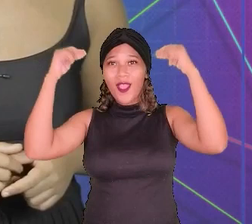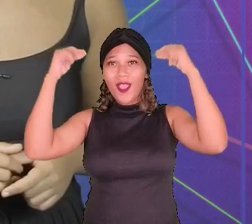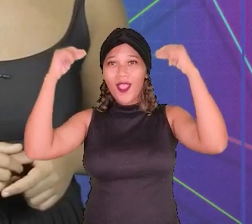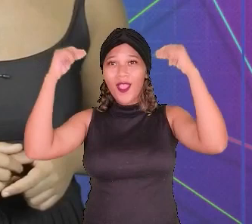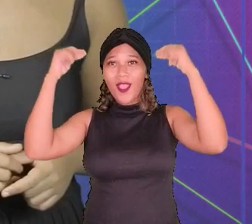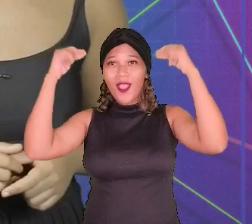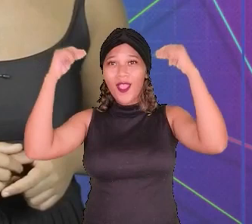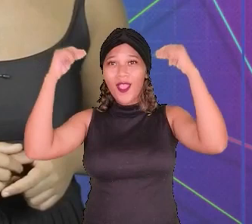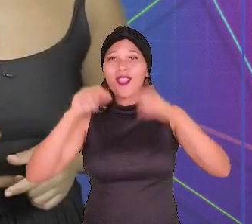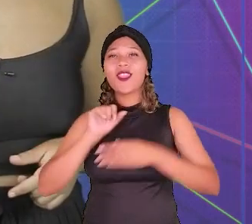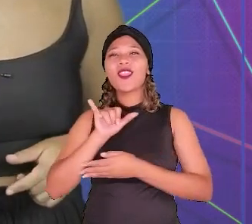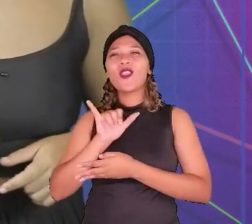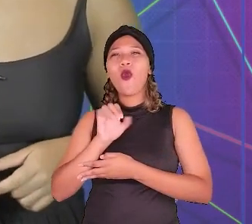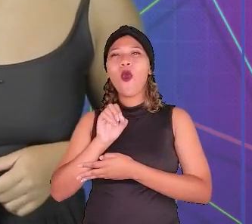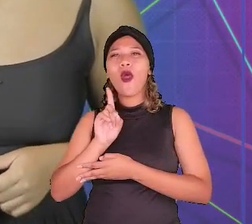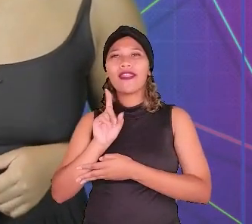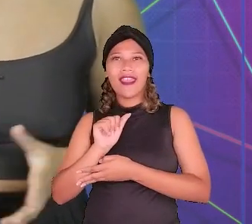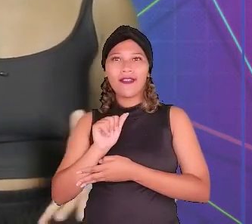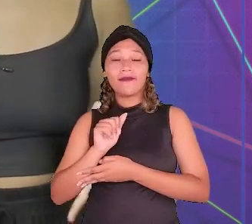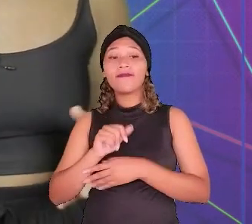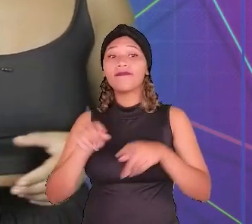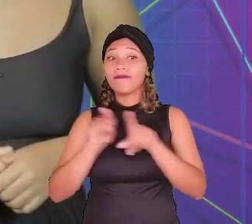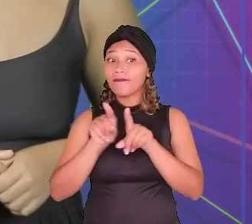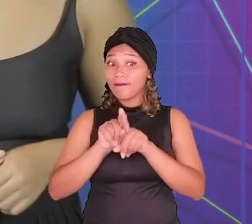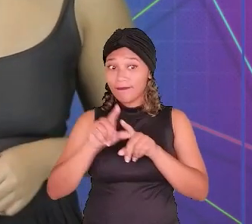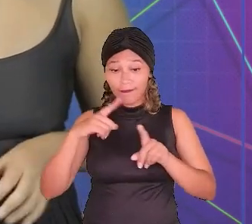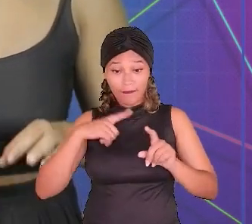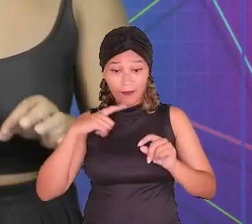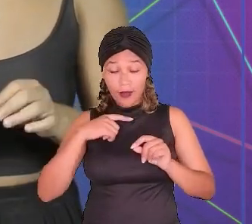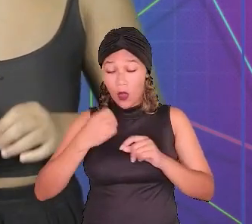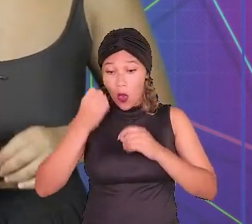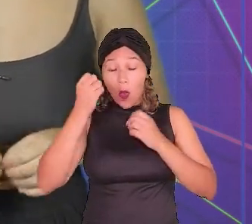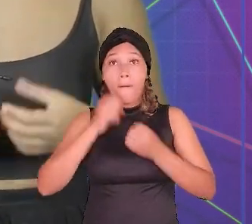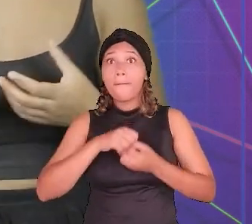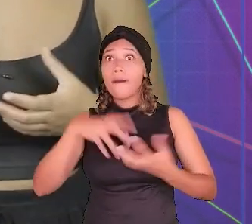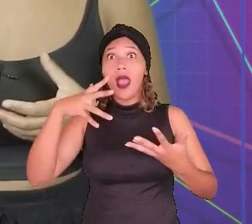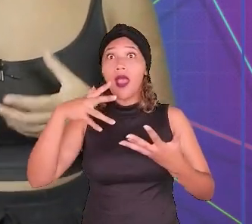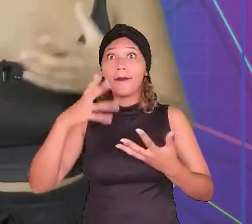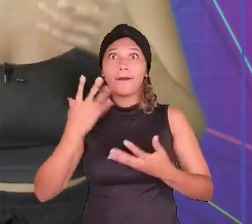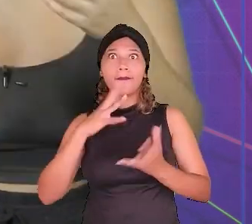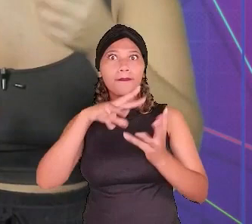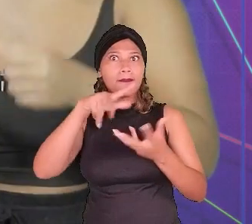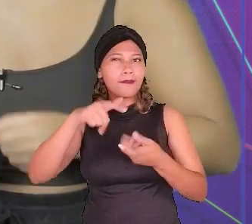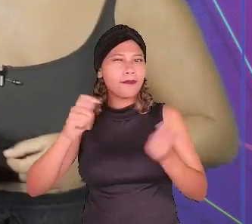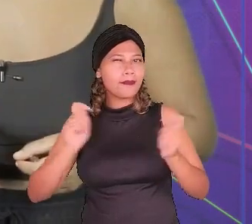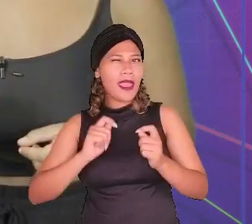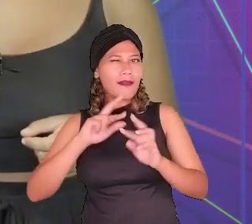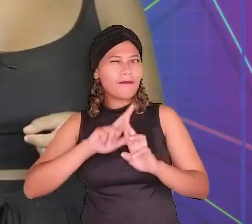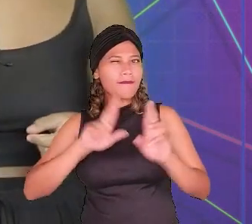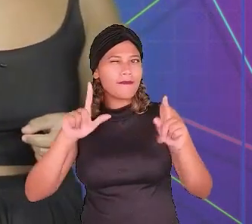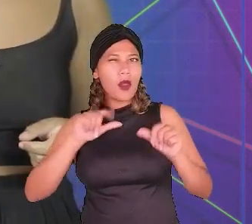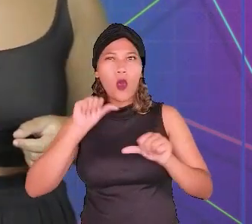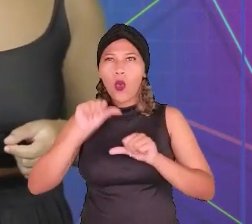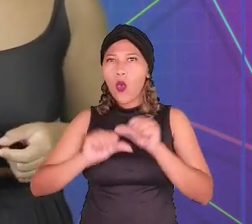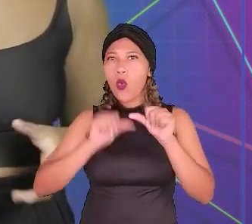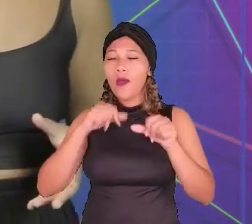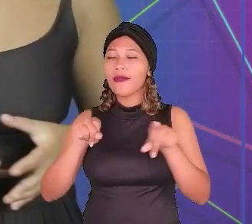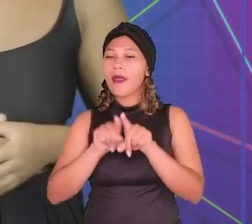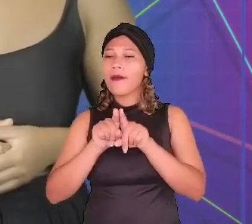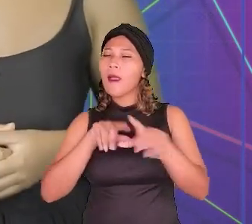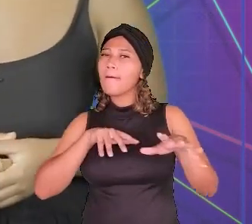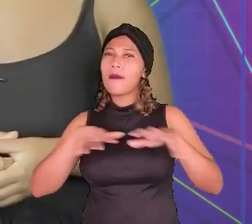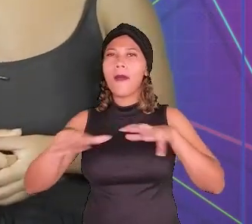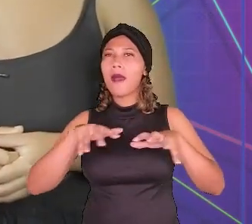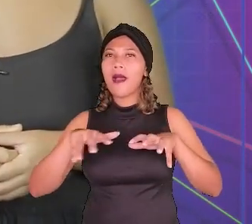orelhas protuberantes e pontudas. 3. O mago. Acredita que o mundo pode ser diferente na transformação e